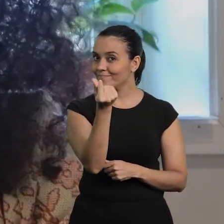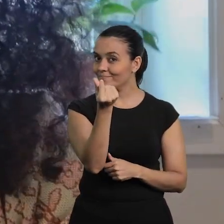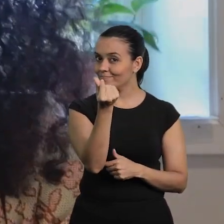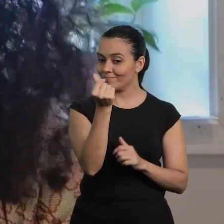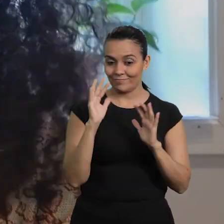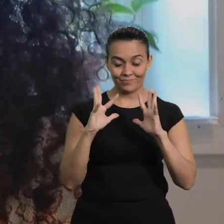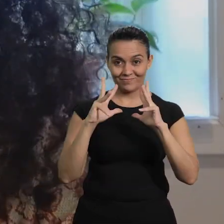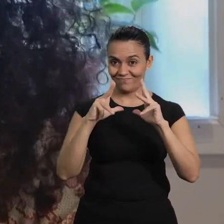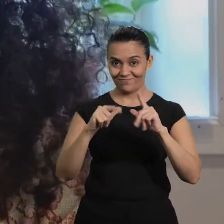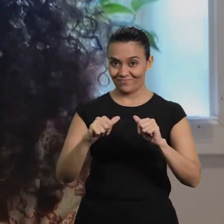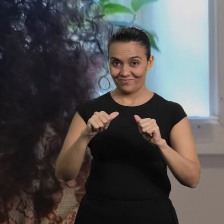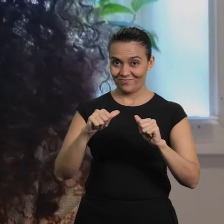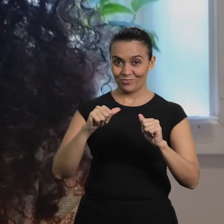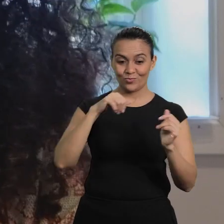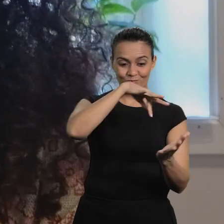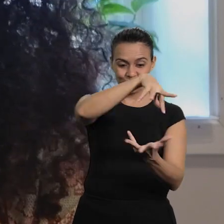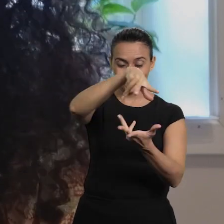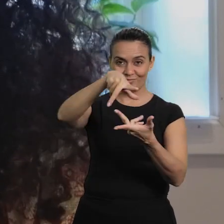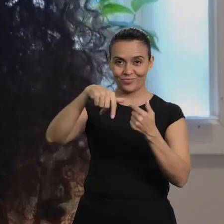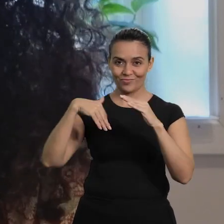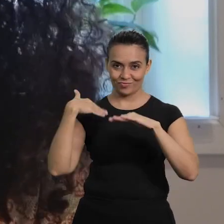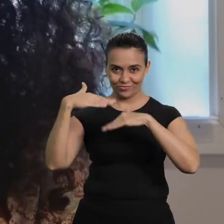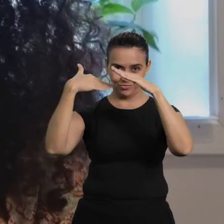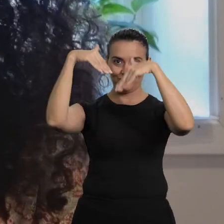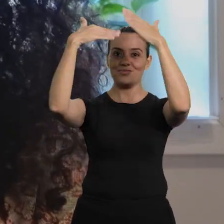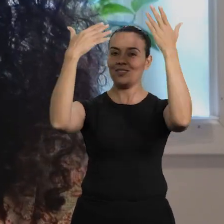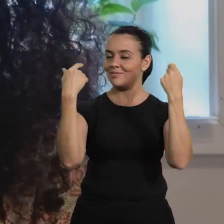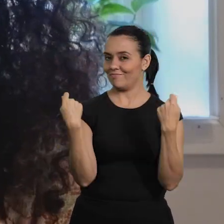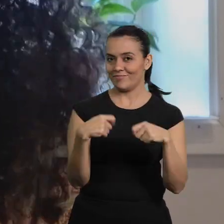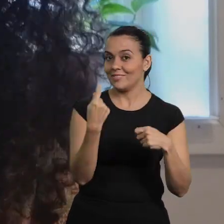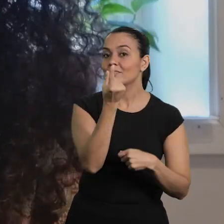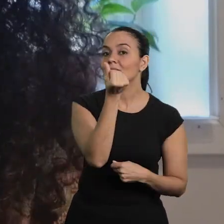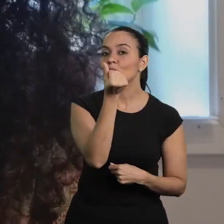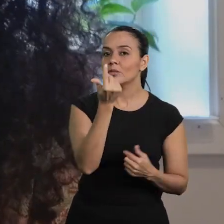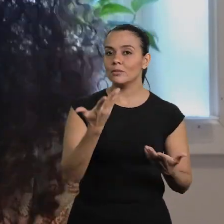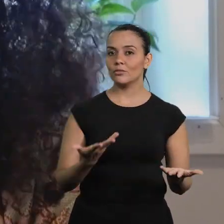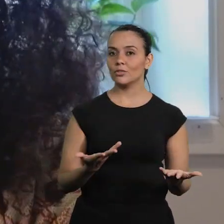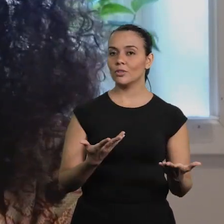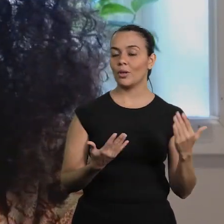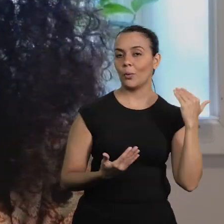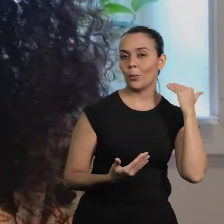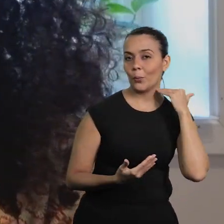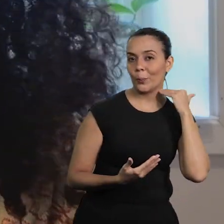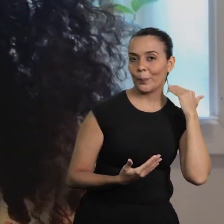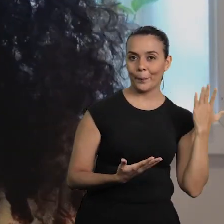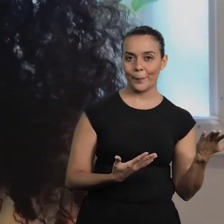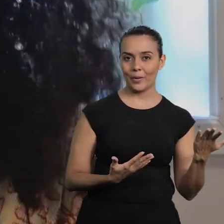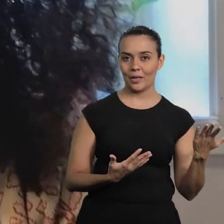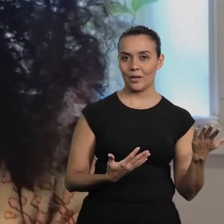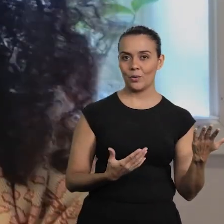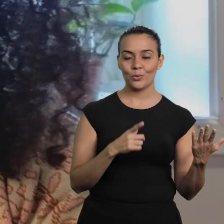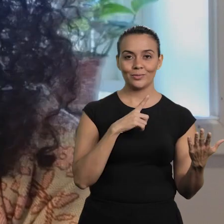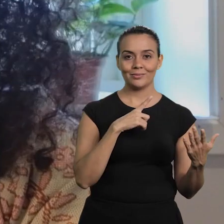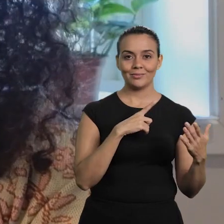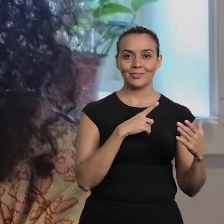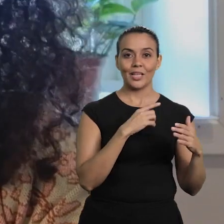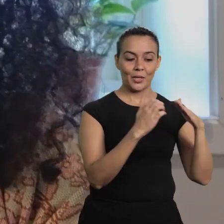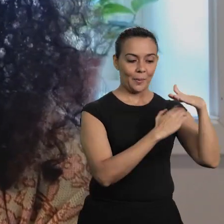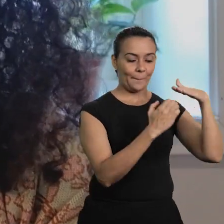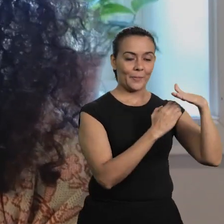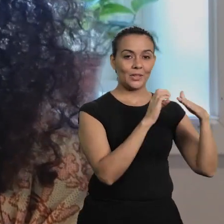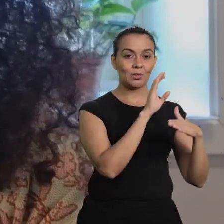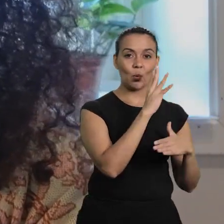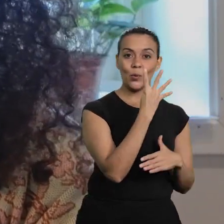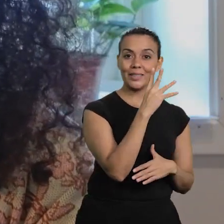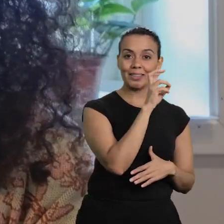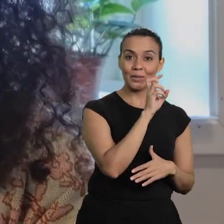nações. Hoje, por exemplo, as bolsas de valores detêm aí 45 mil empresas,